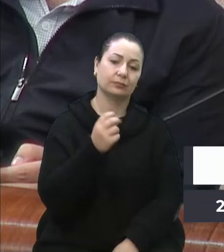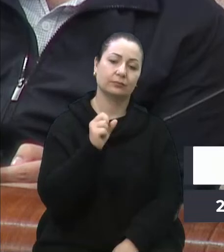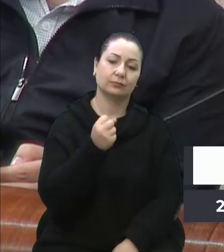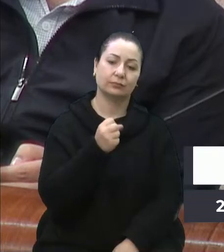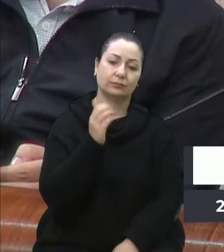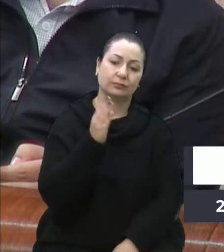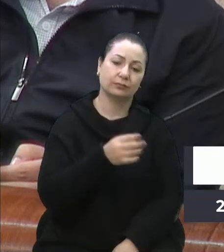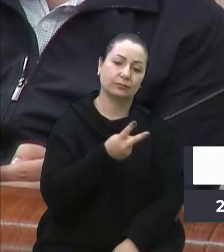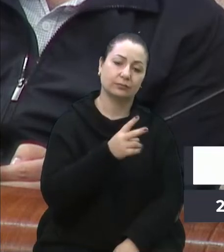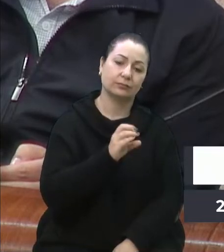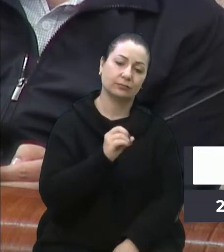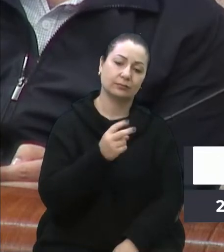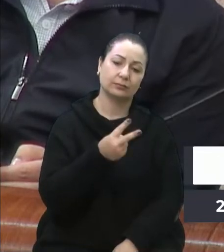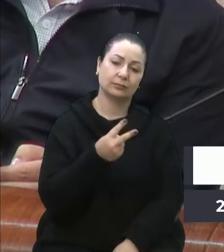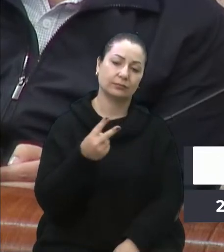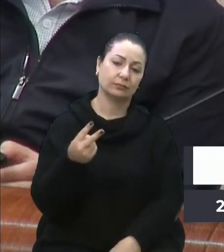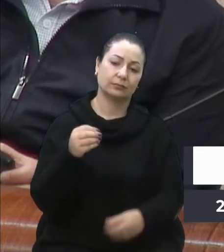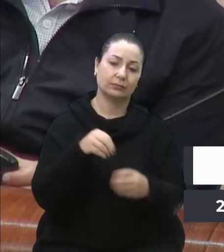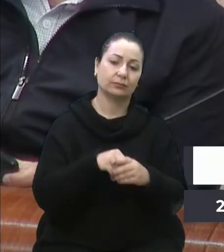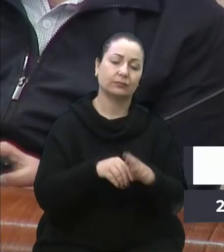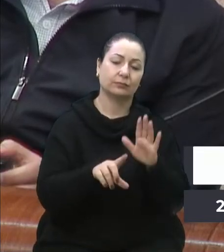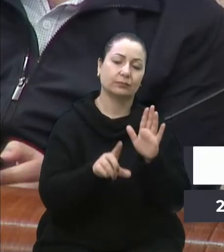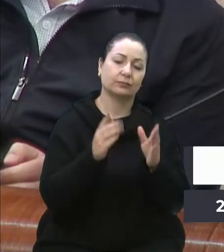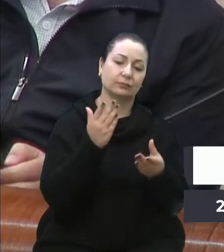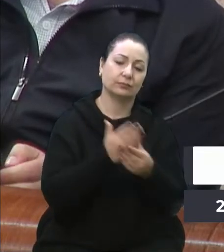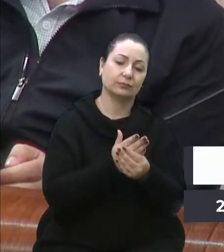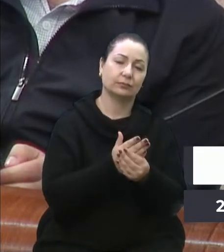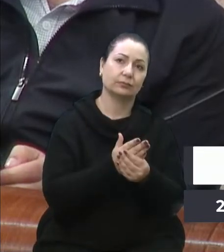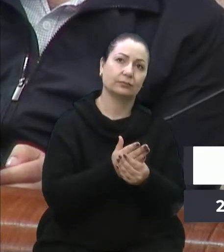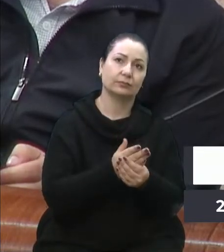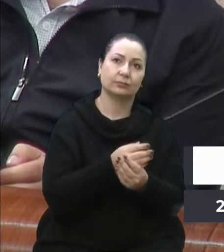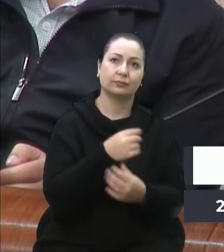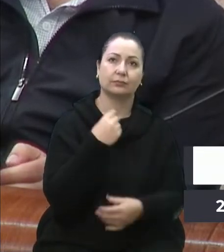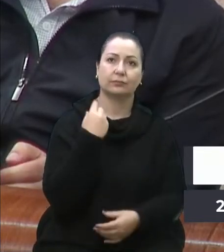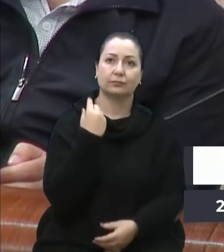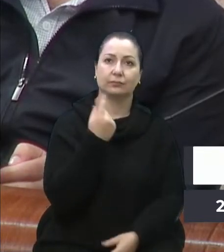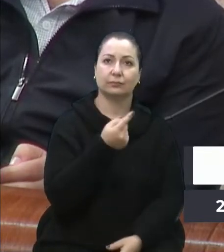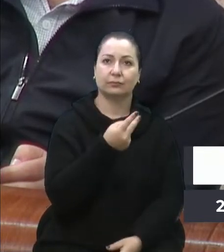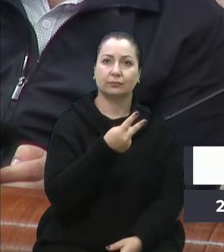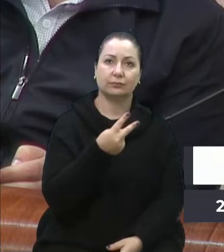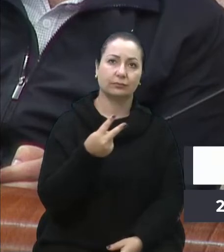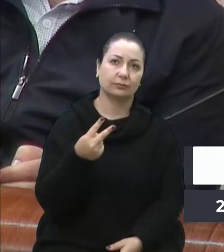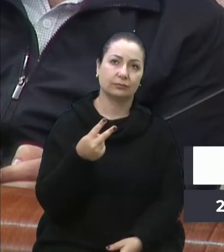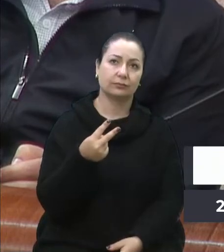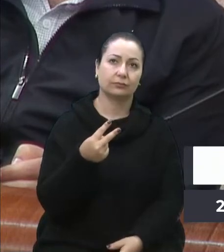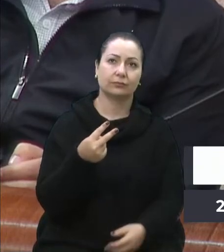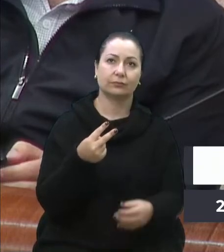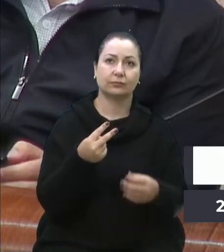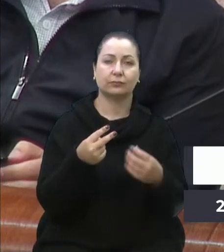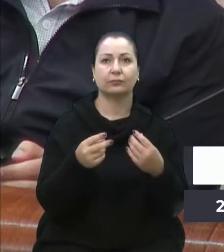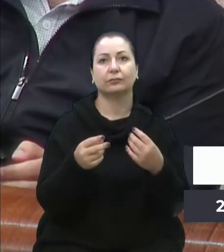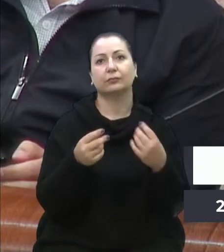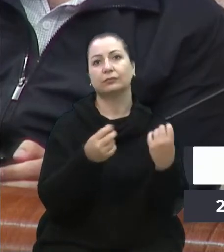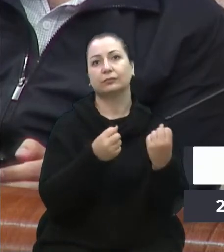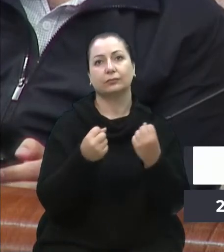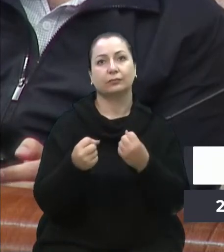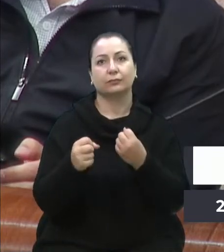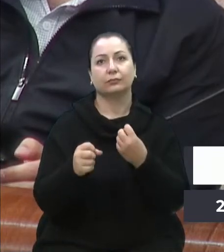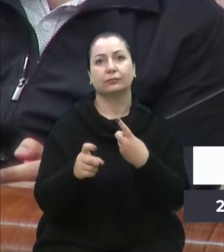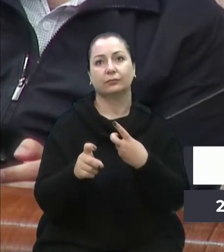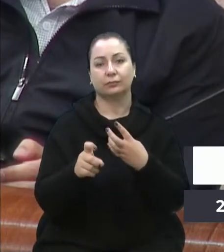118/2022, contido no processo 162/2022, de autoria do Poder Executivo, que altera, acresce e